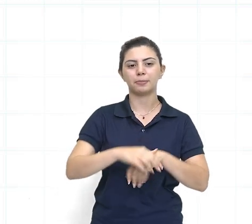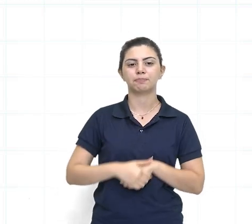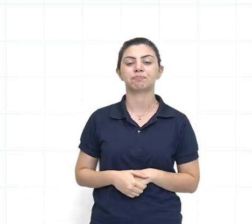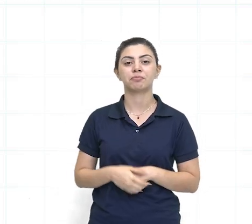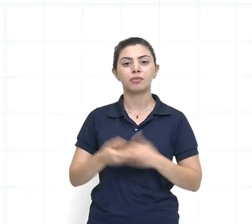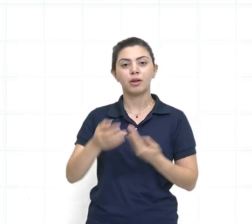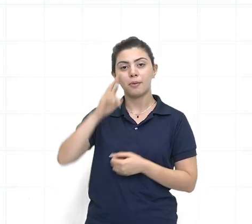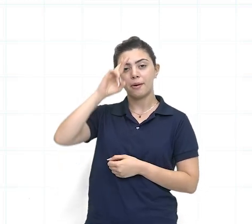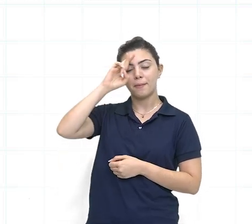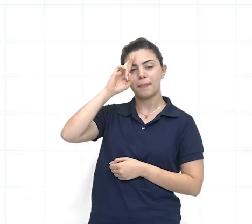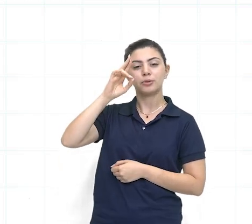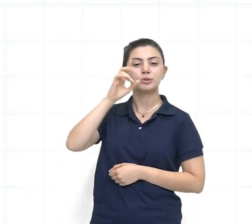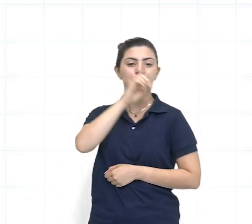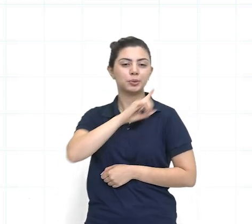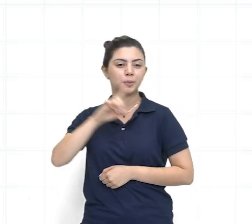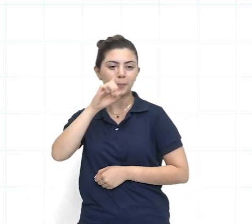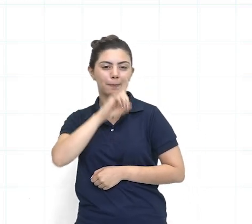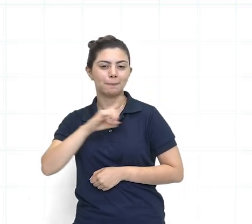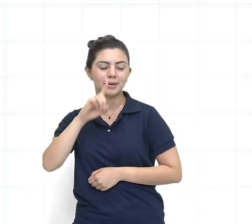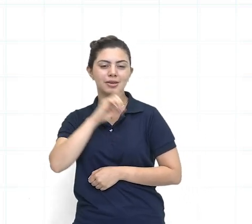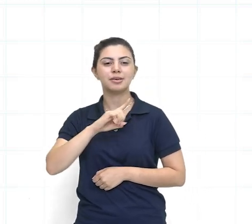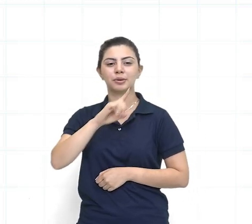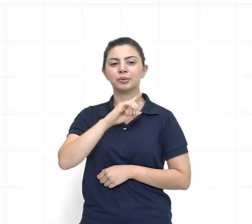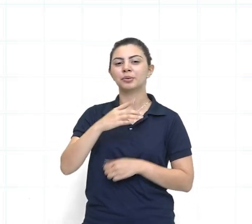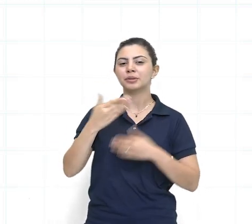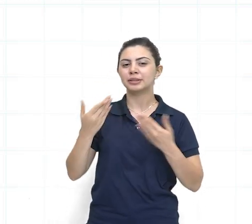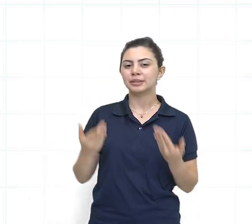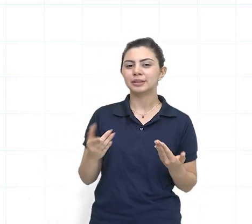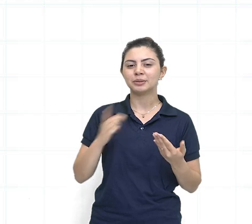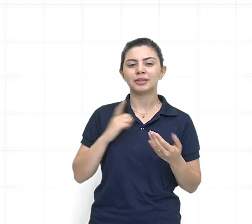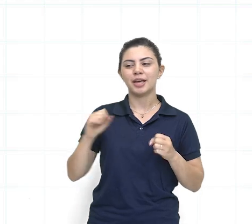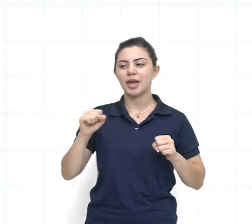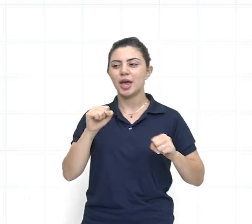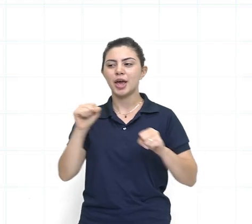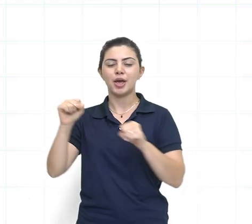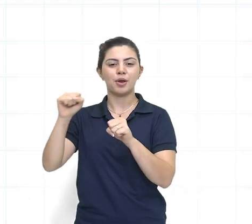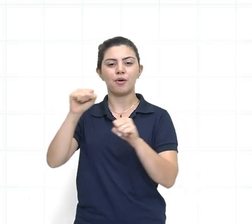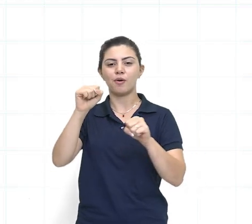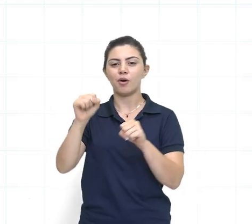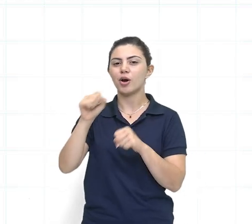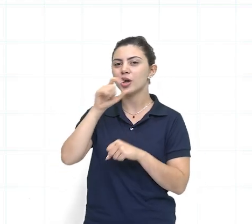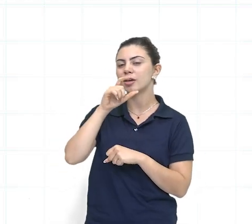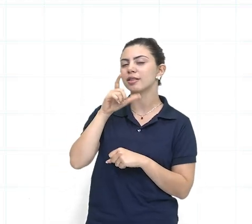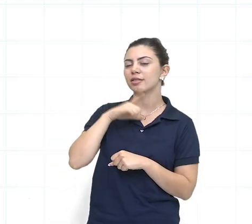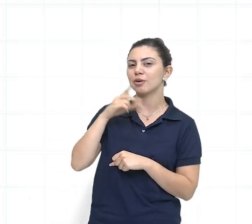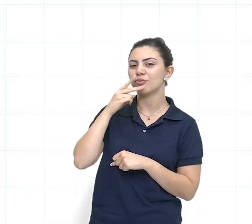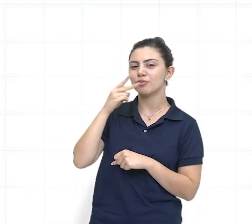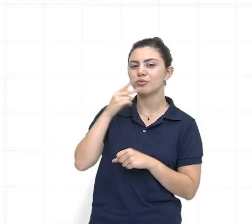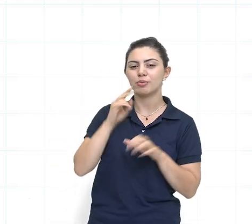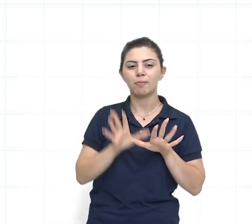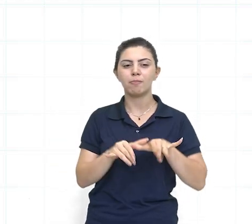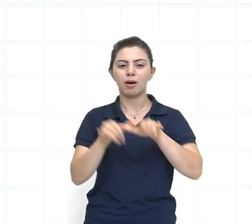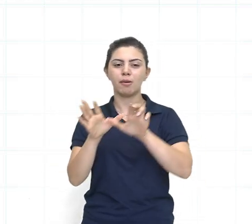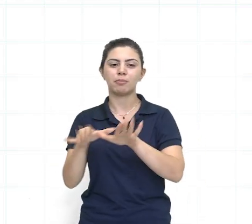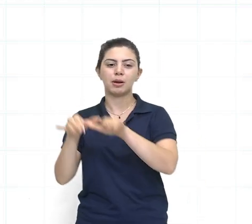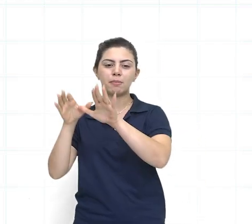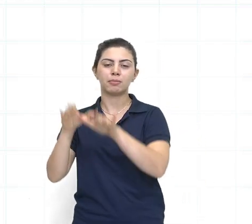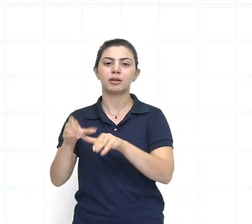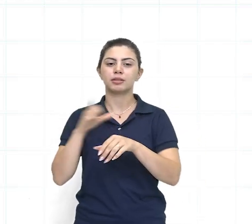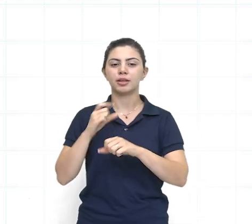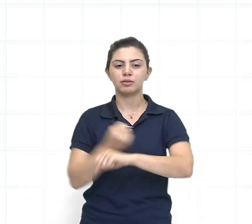Almoço de domingo, revoada de flamingo, herói que fuma cachimbo. Anãozinho de